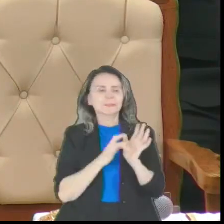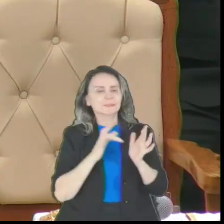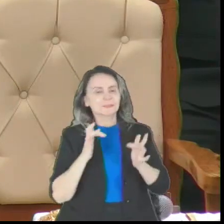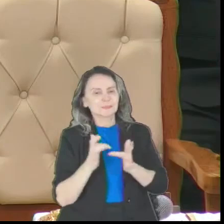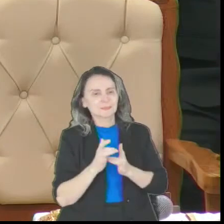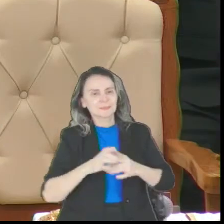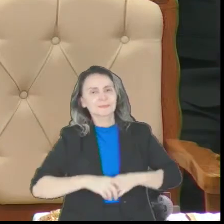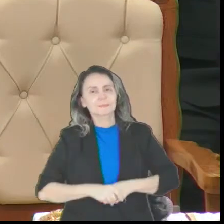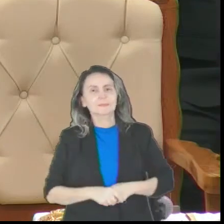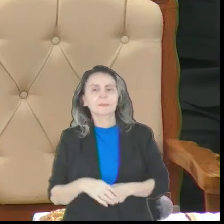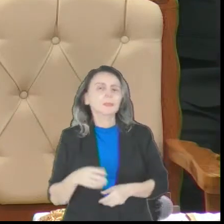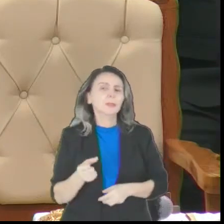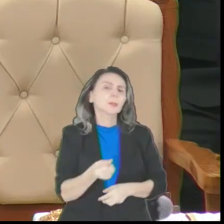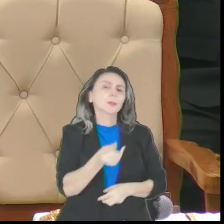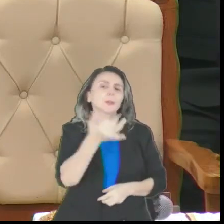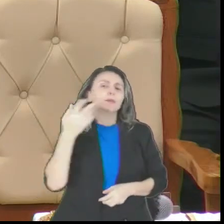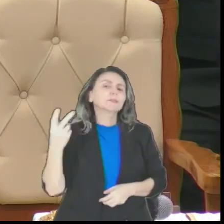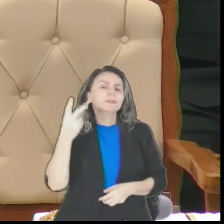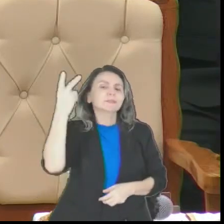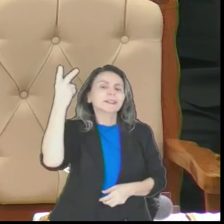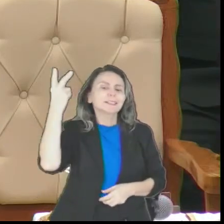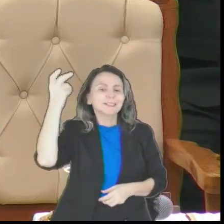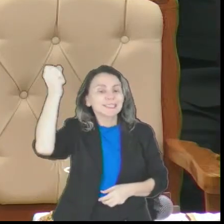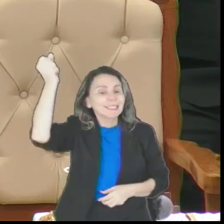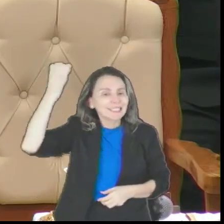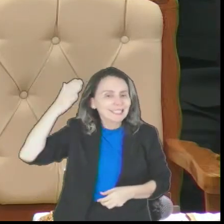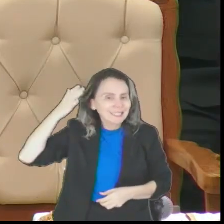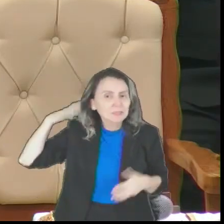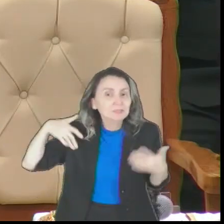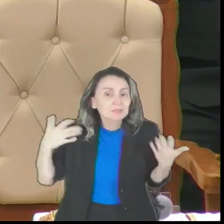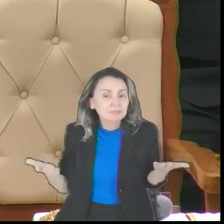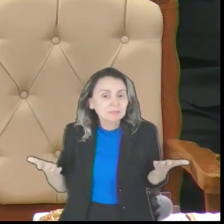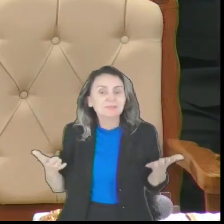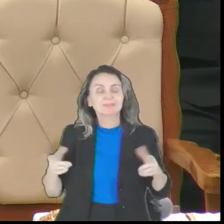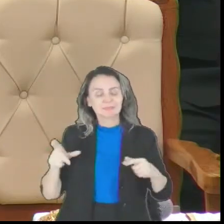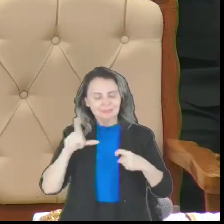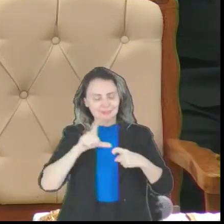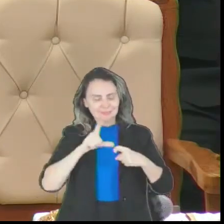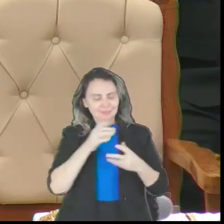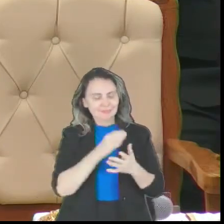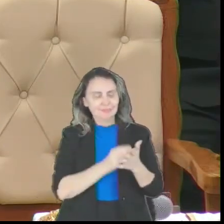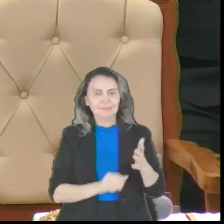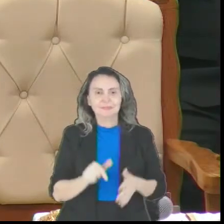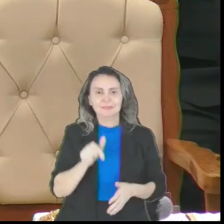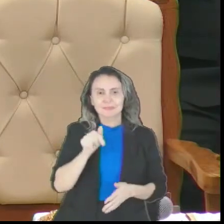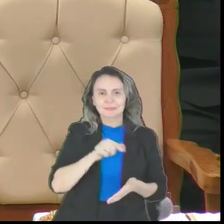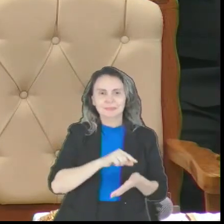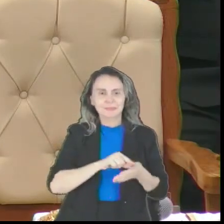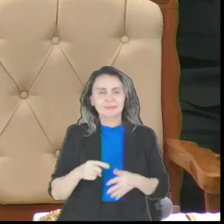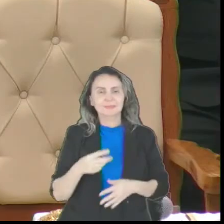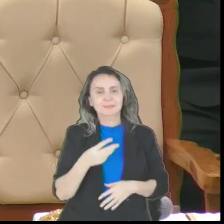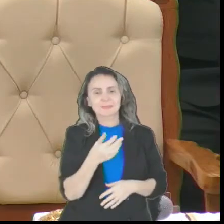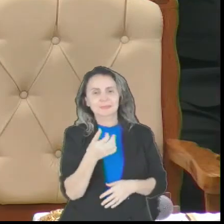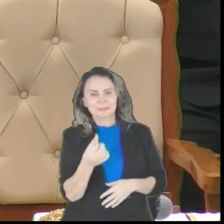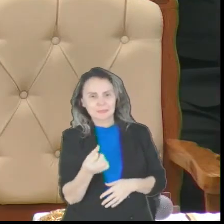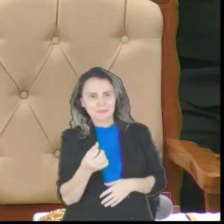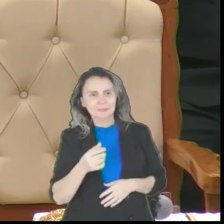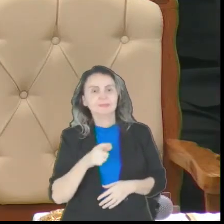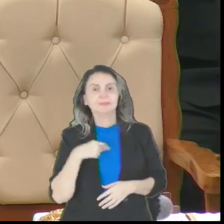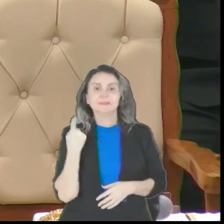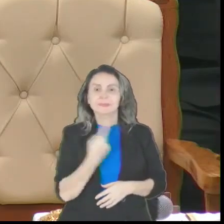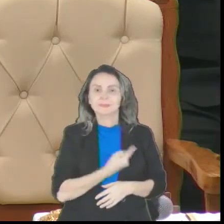isso aí? A graça de Deus. Lucas capítulo 7, versículo 36 em diante. Nós temos